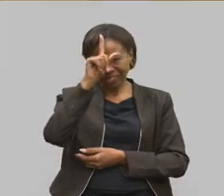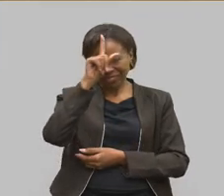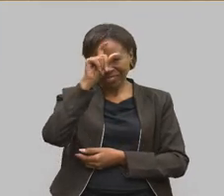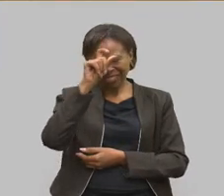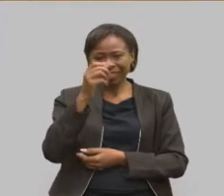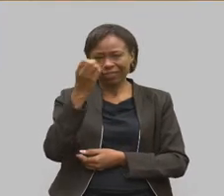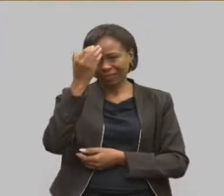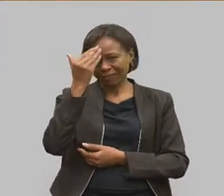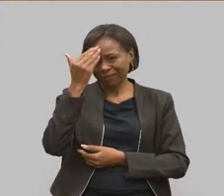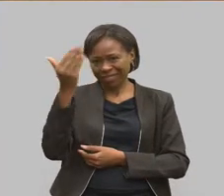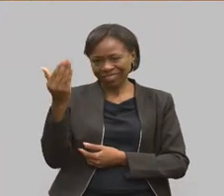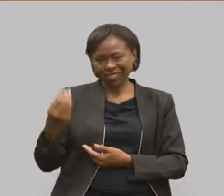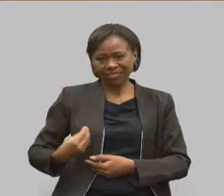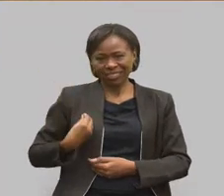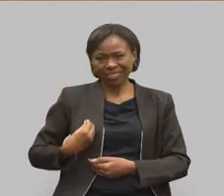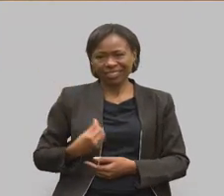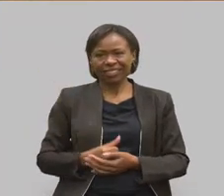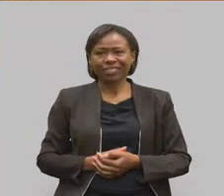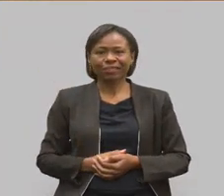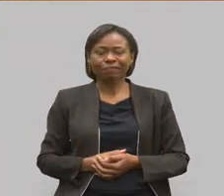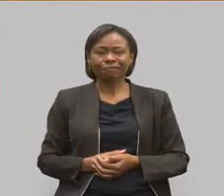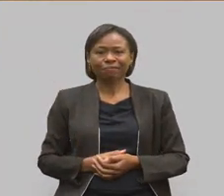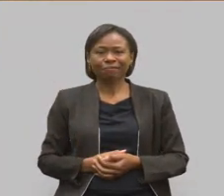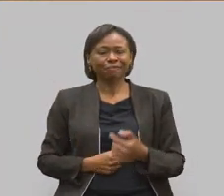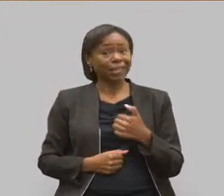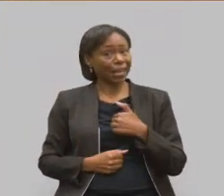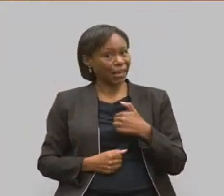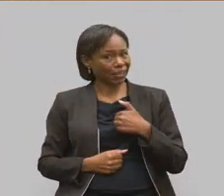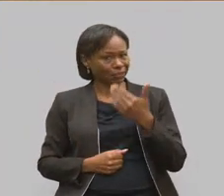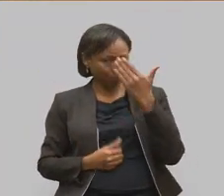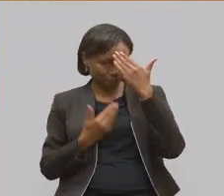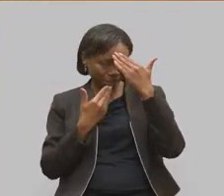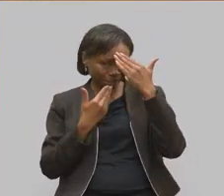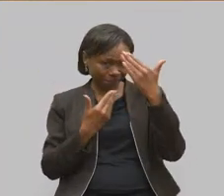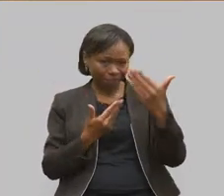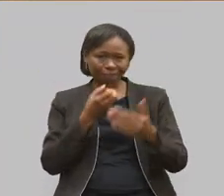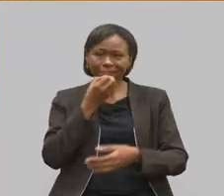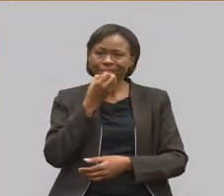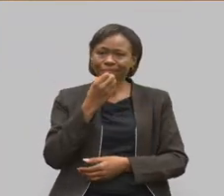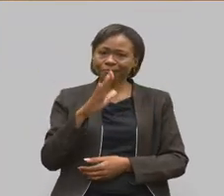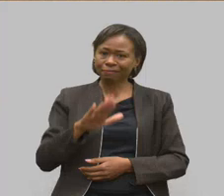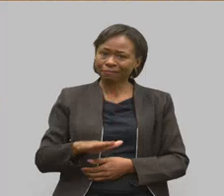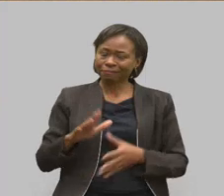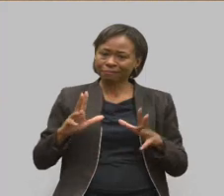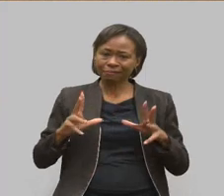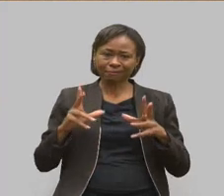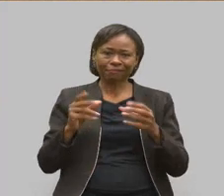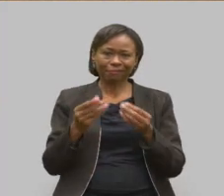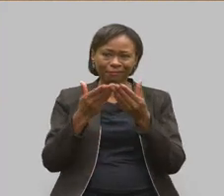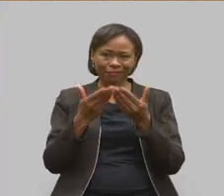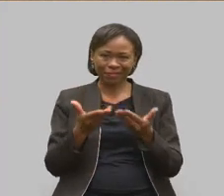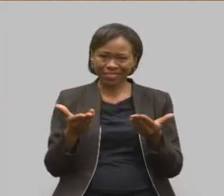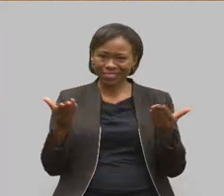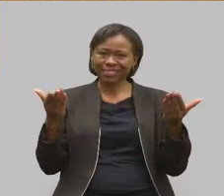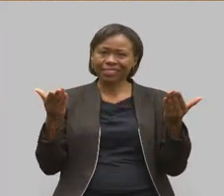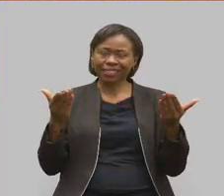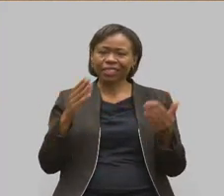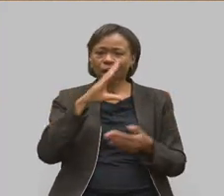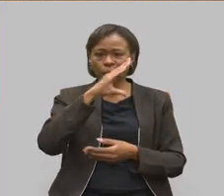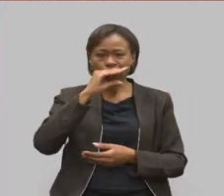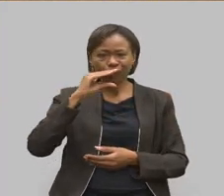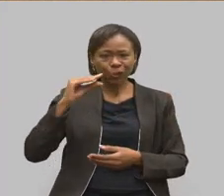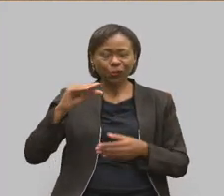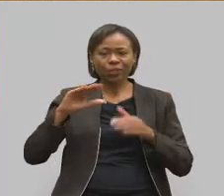presença Muito obrigado Eu que agradeço Boa tarde a toda a audiência Boa tarde ao servidores da